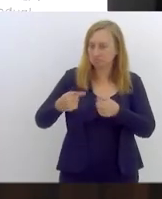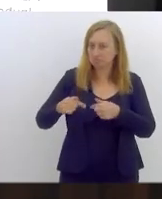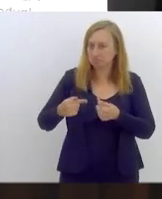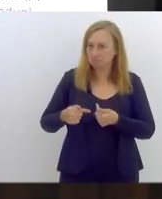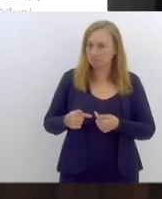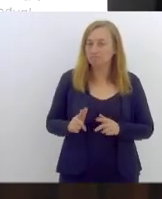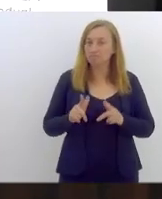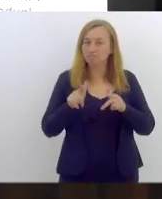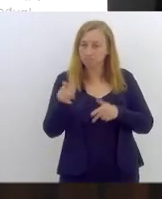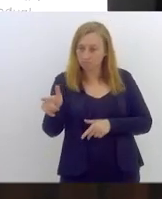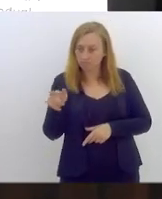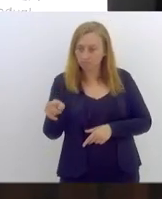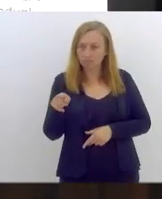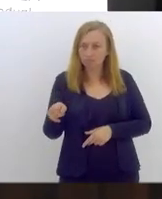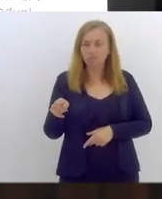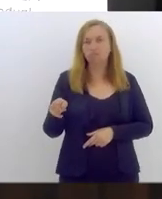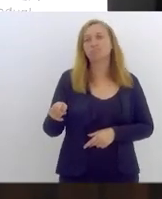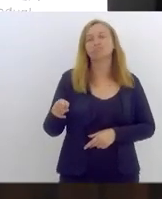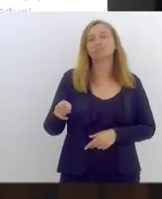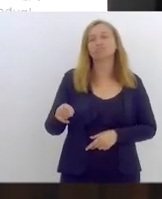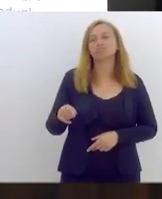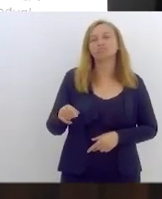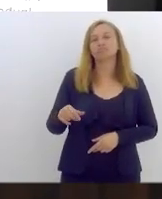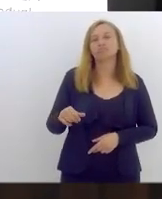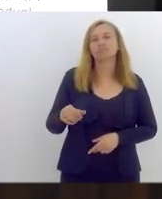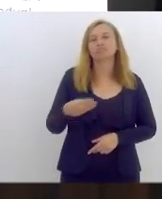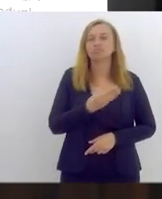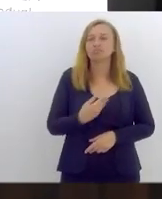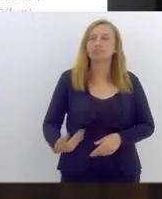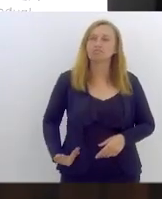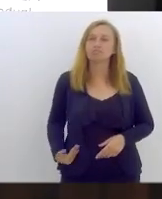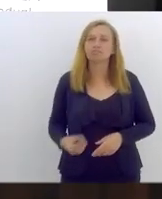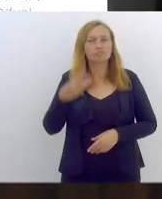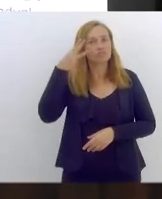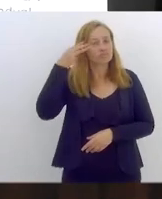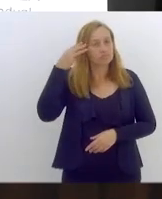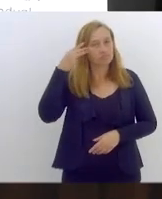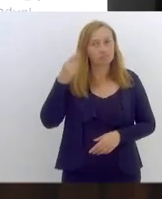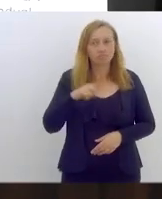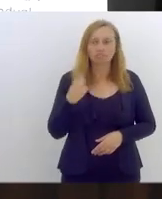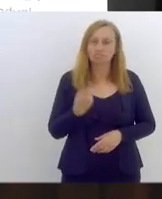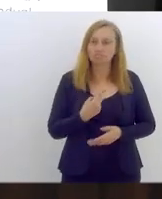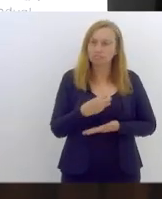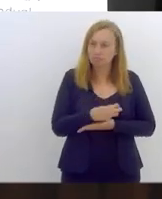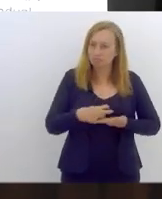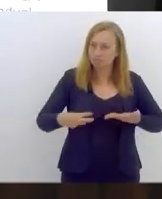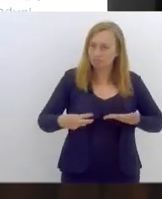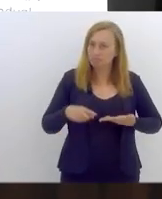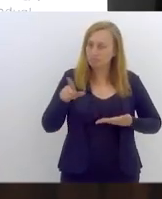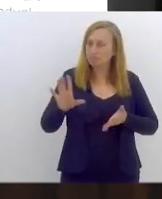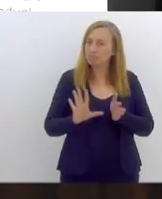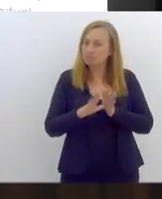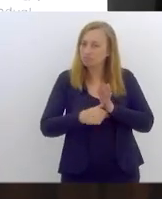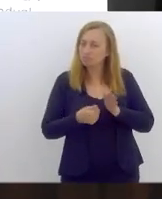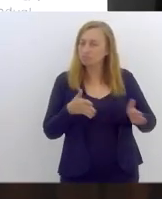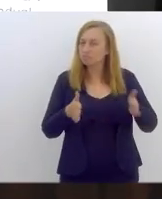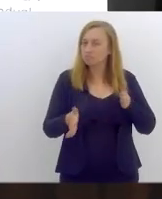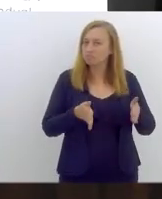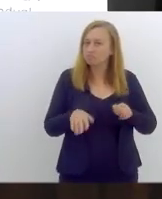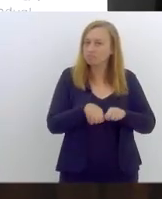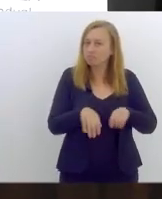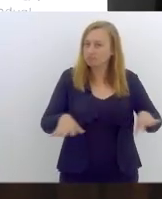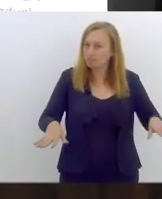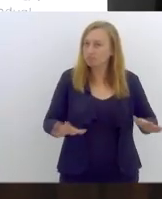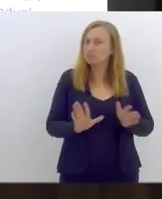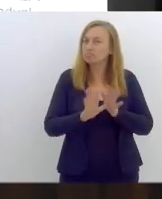mesmo governador, ex-juiz, ex-governador, porque nós o caçamos, porque ele roubou durante a pandemia,